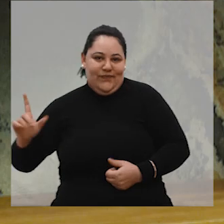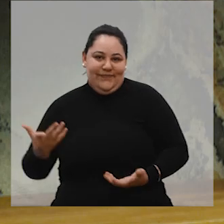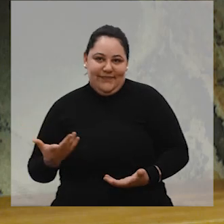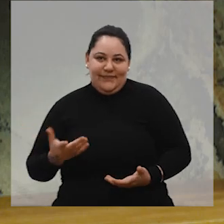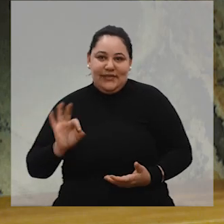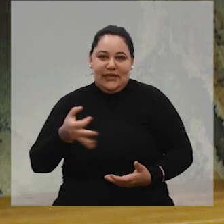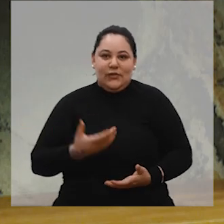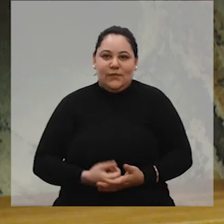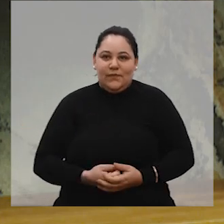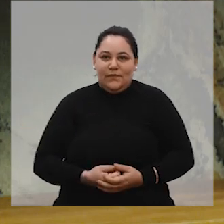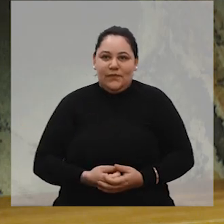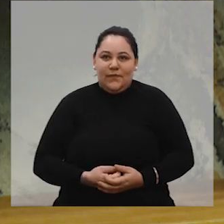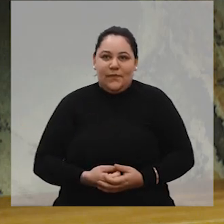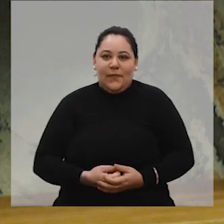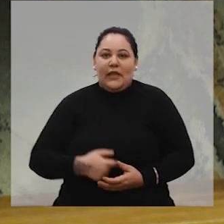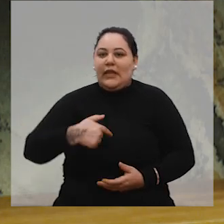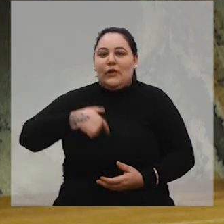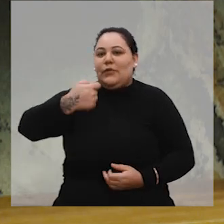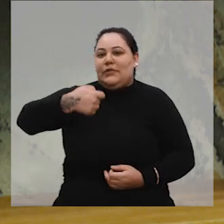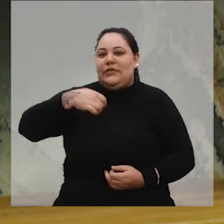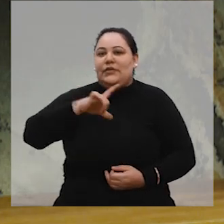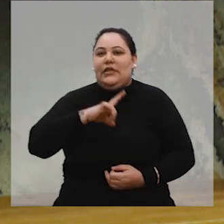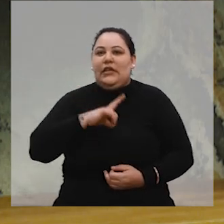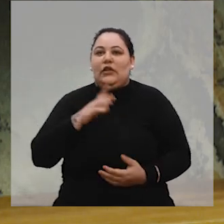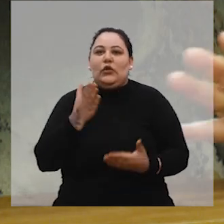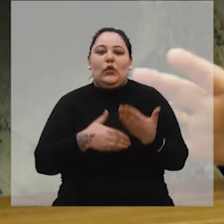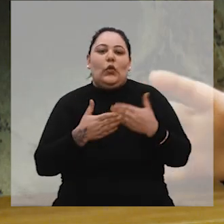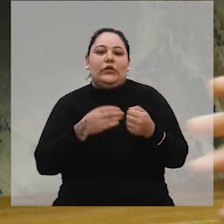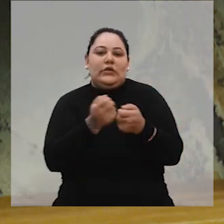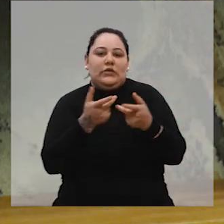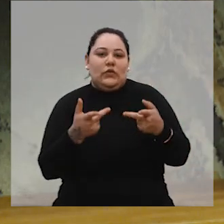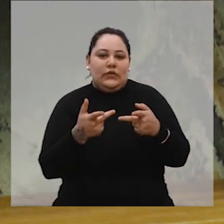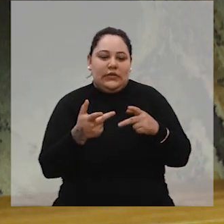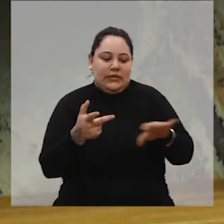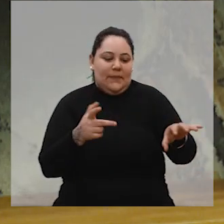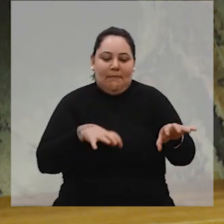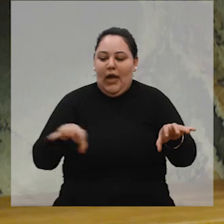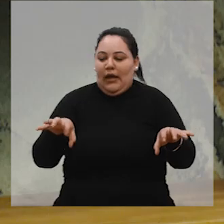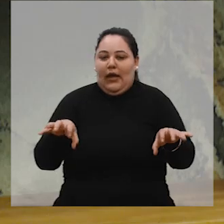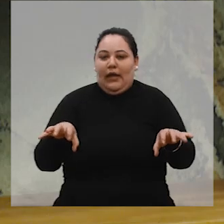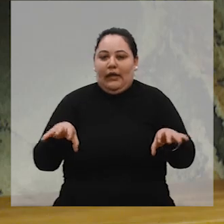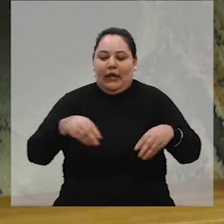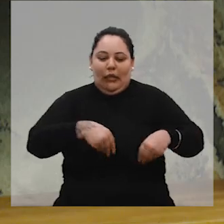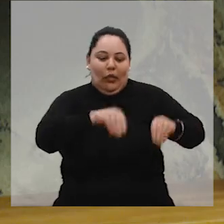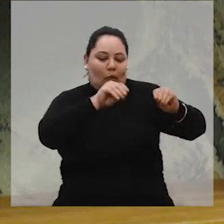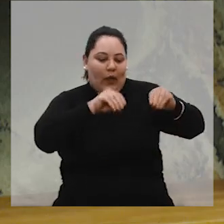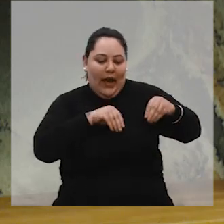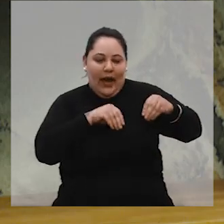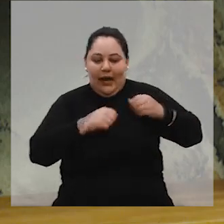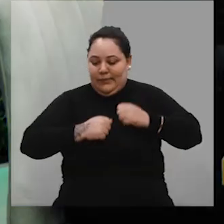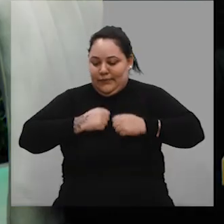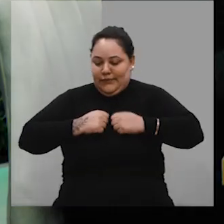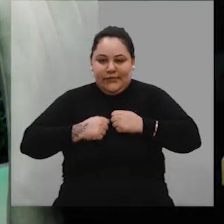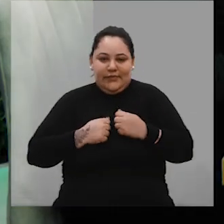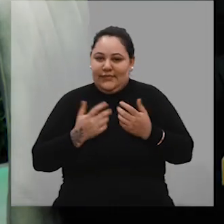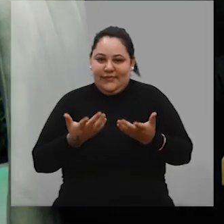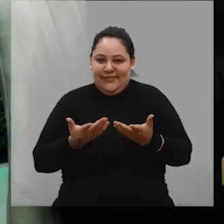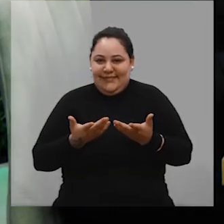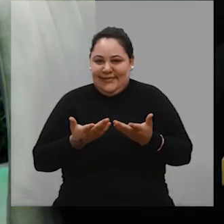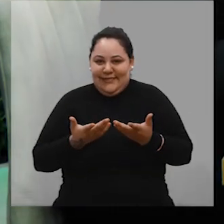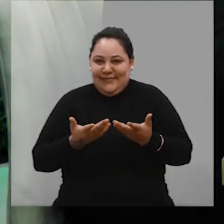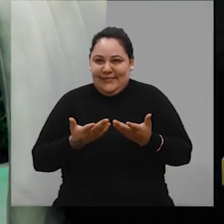Não. Certo. E eu não preciso, então, ter todos esses equipamentos separados. A toalha, o lençol, não tem problema. Não,